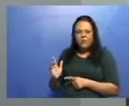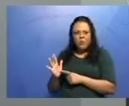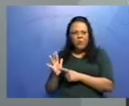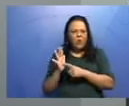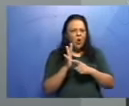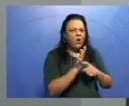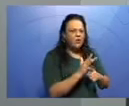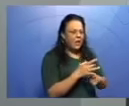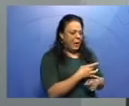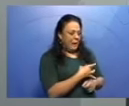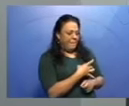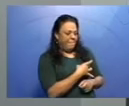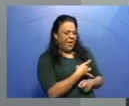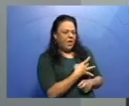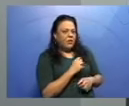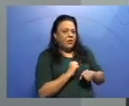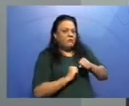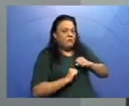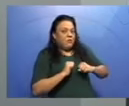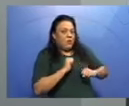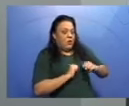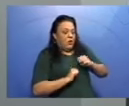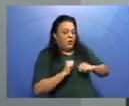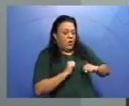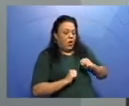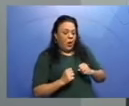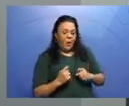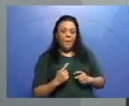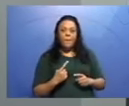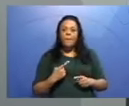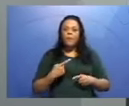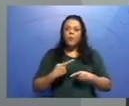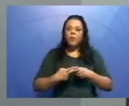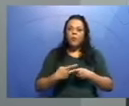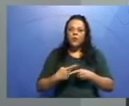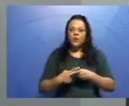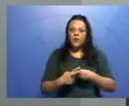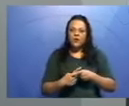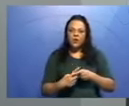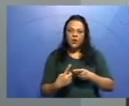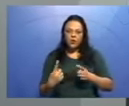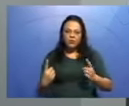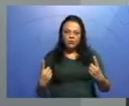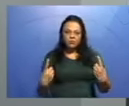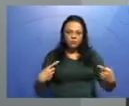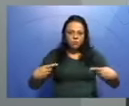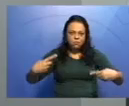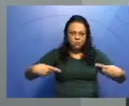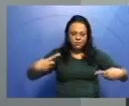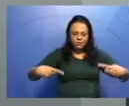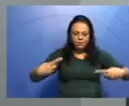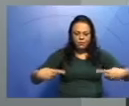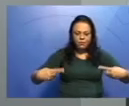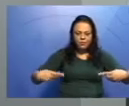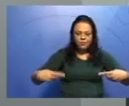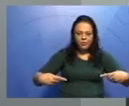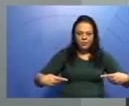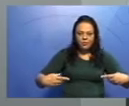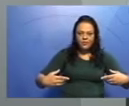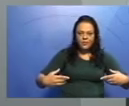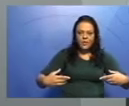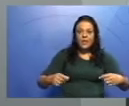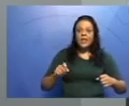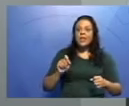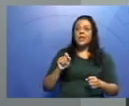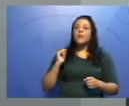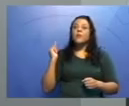seu medo. Por quê? Porque eles vão conversando, isso tudo vai acontecendo, mas vale